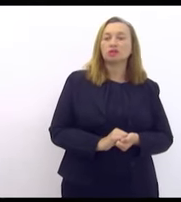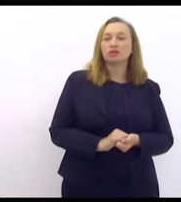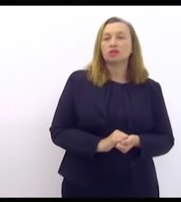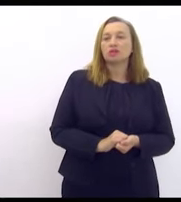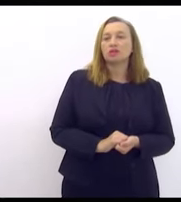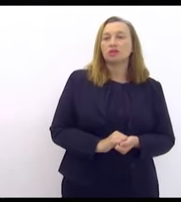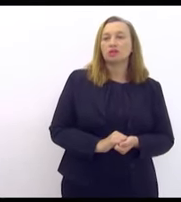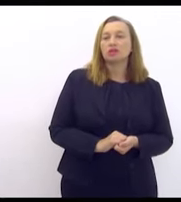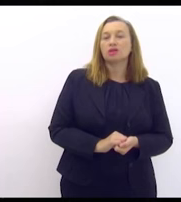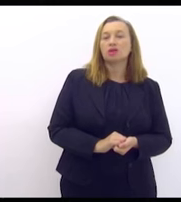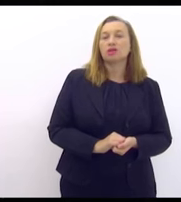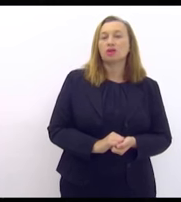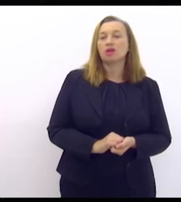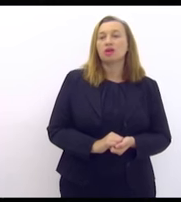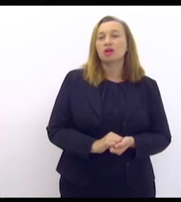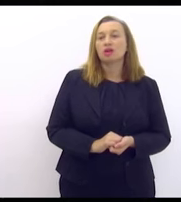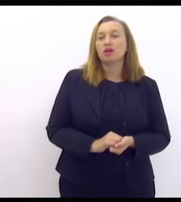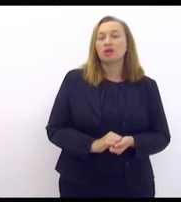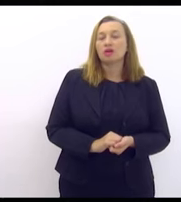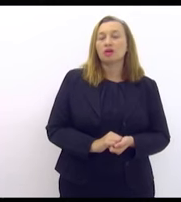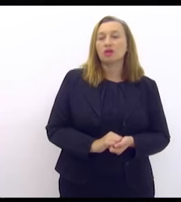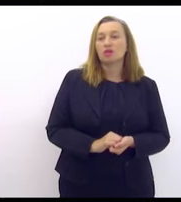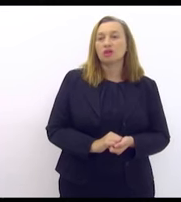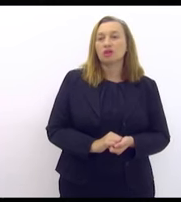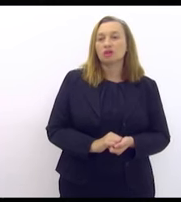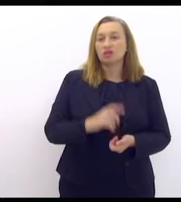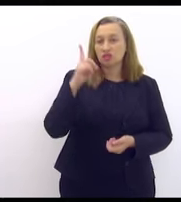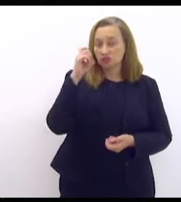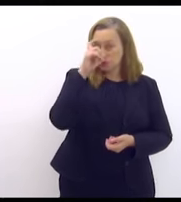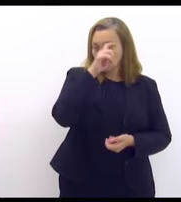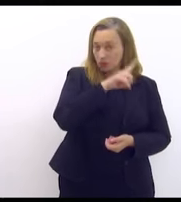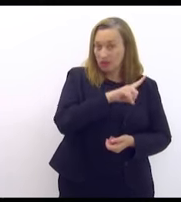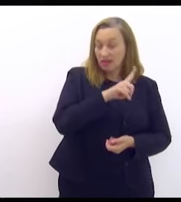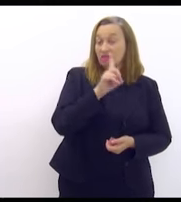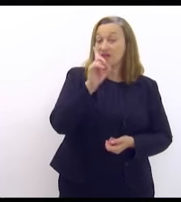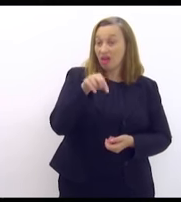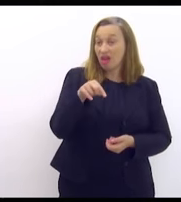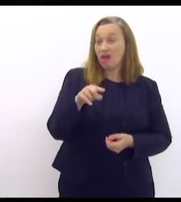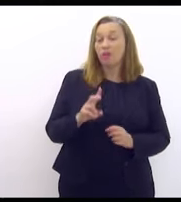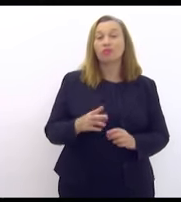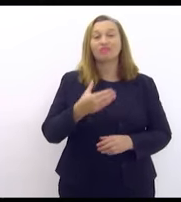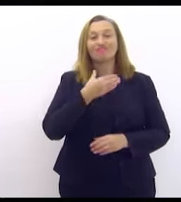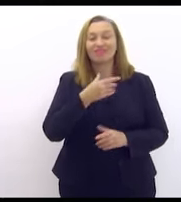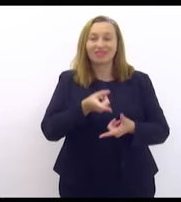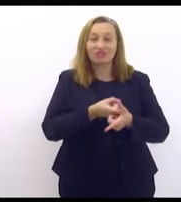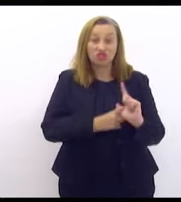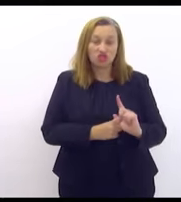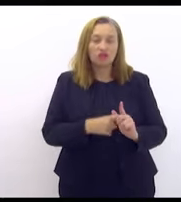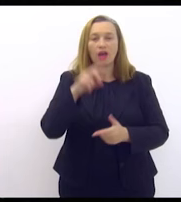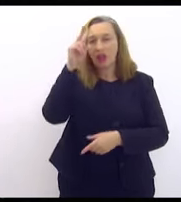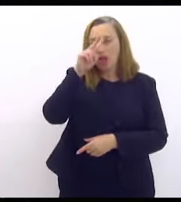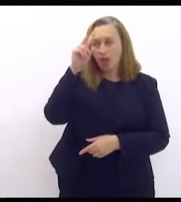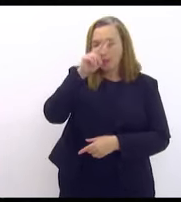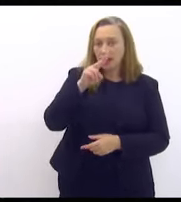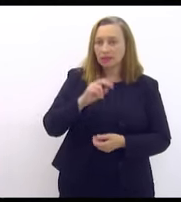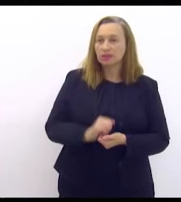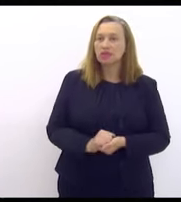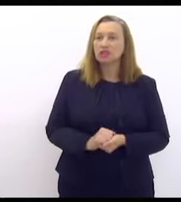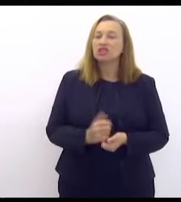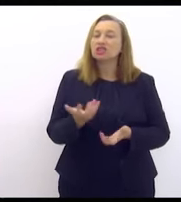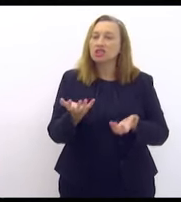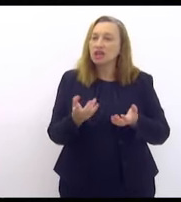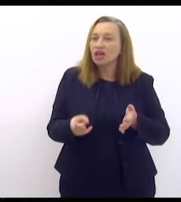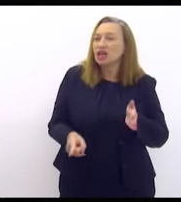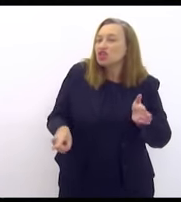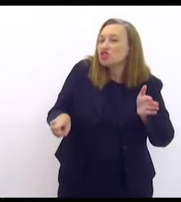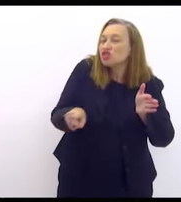nosso pescoço, que é a questão da dívida, né? Lembrando que na tentativa de minimizar